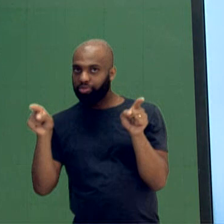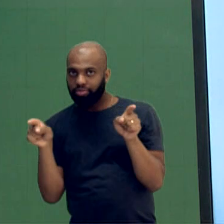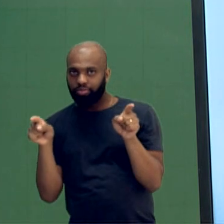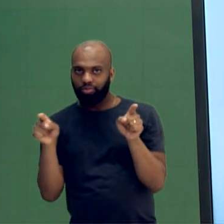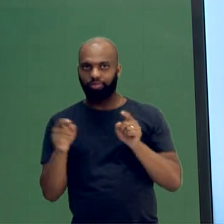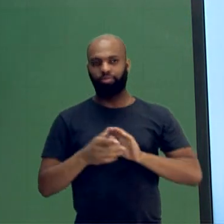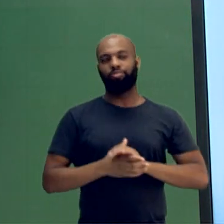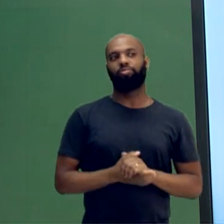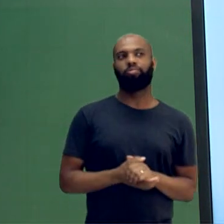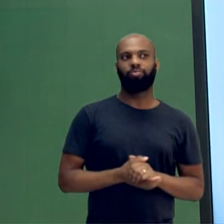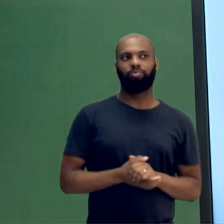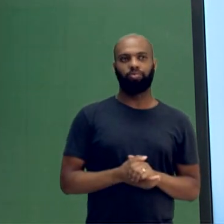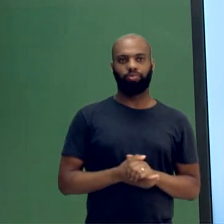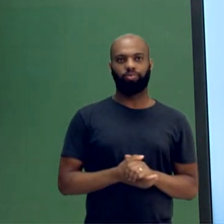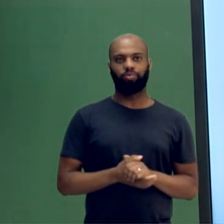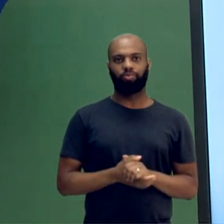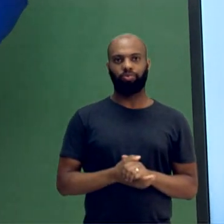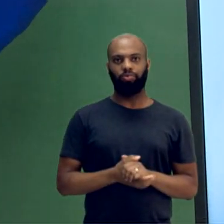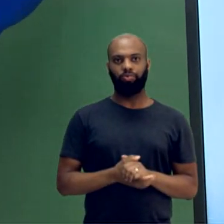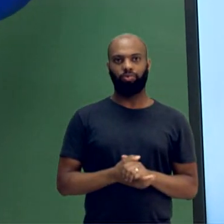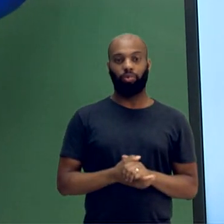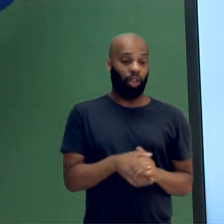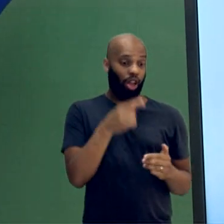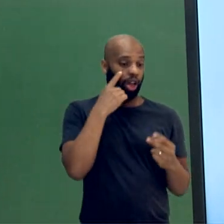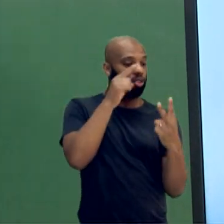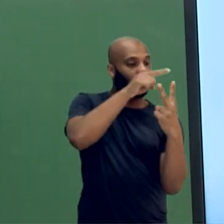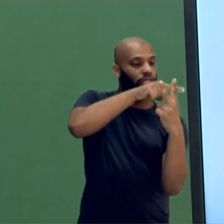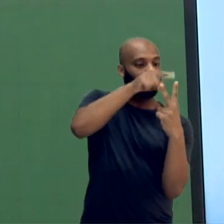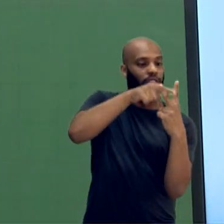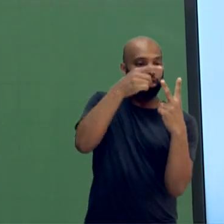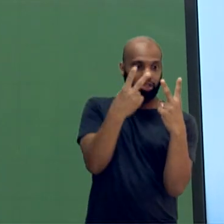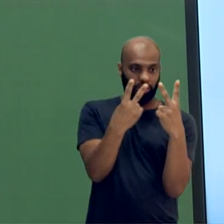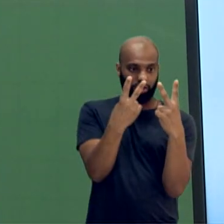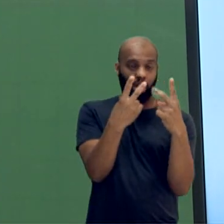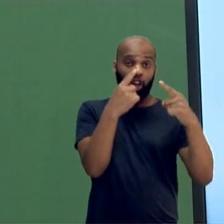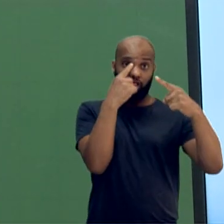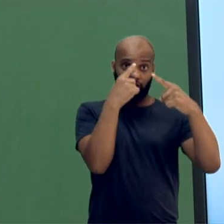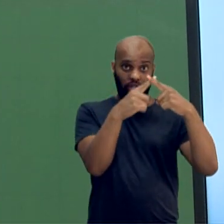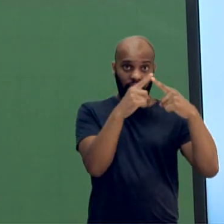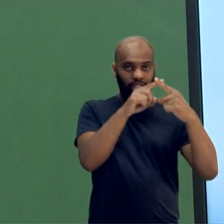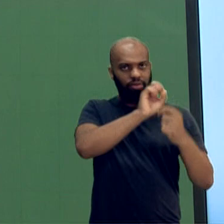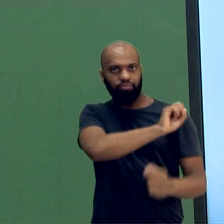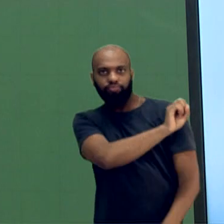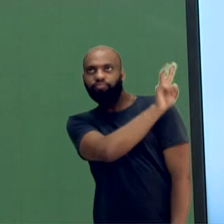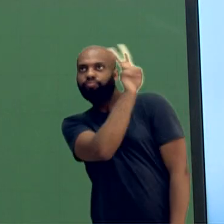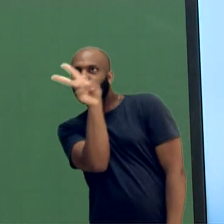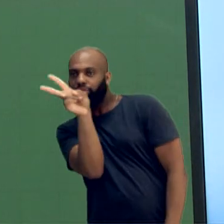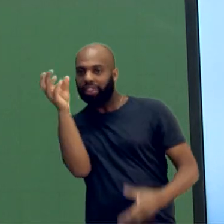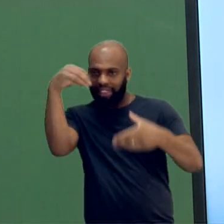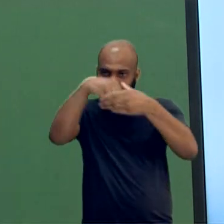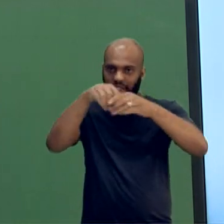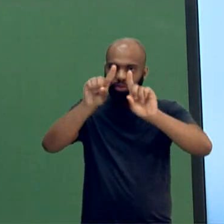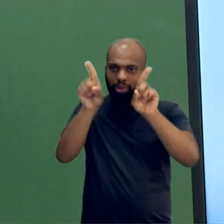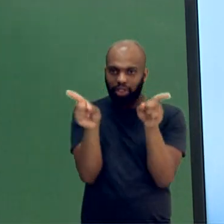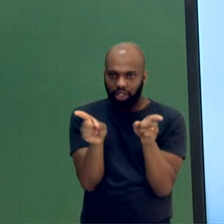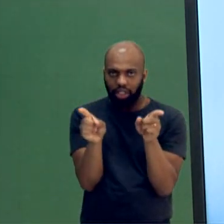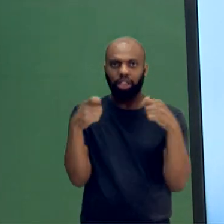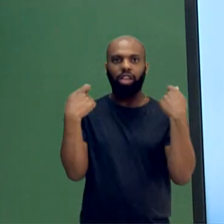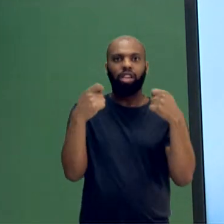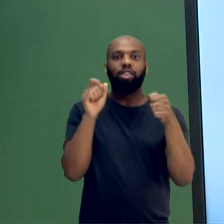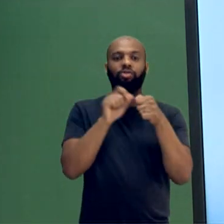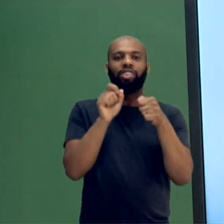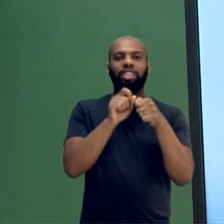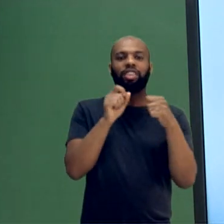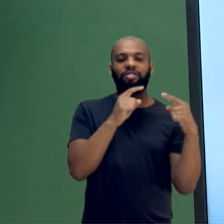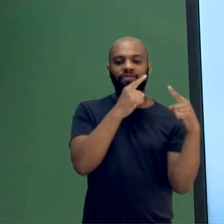de 2 que multiplica o que está dentro desse parênteses. Ou seja, eu vou